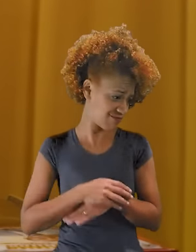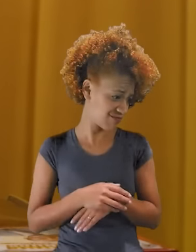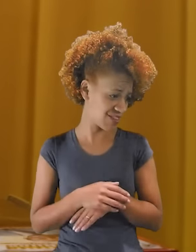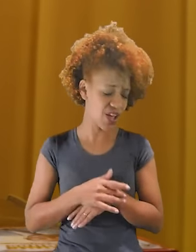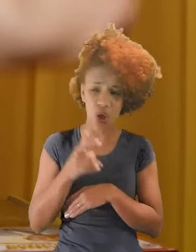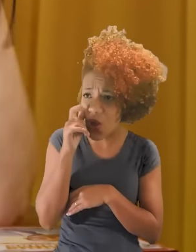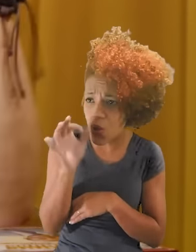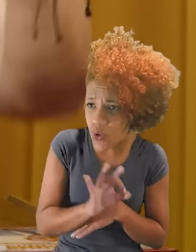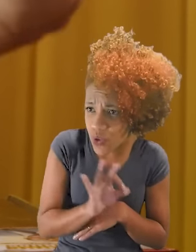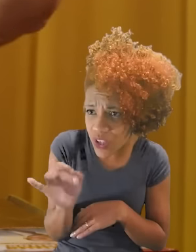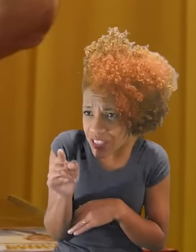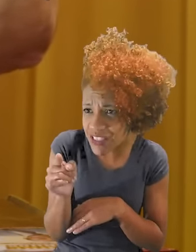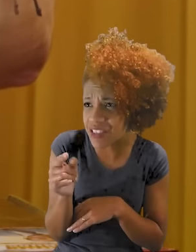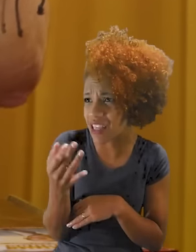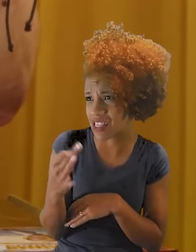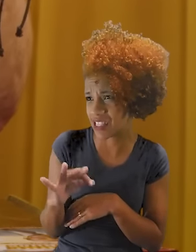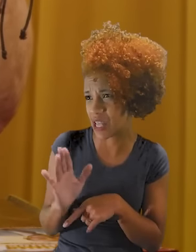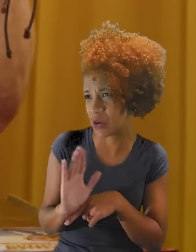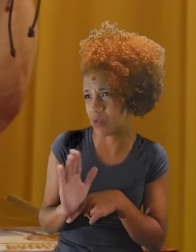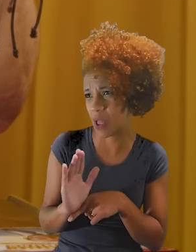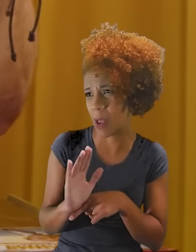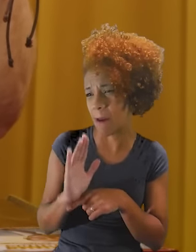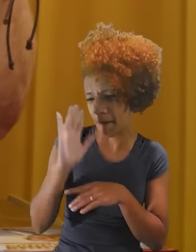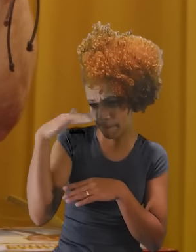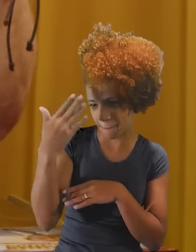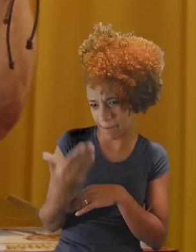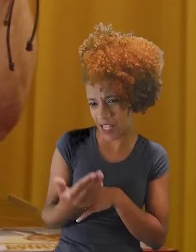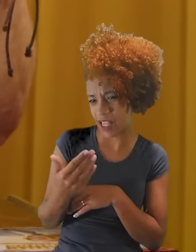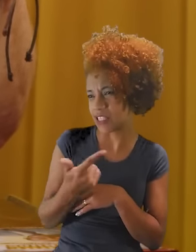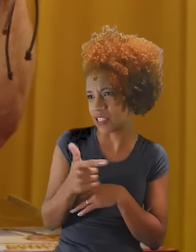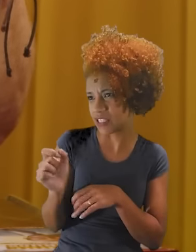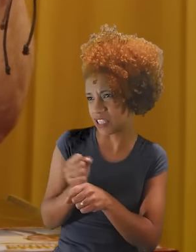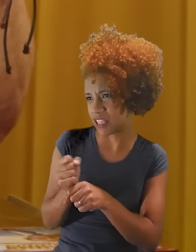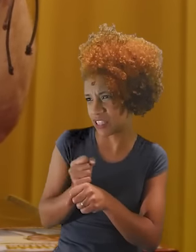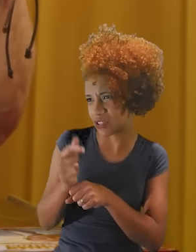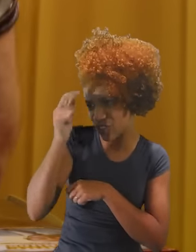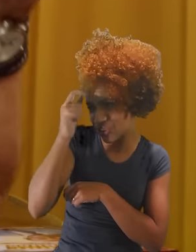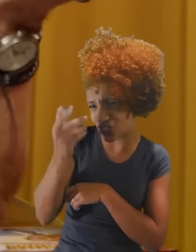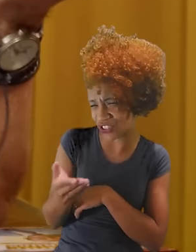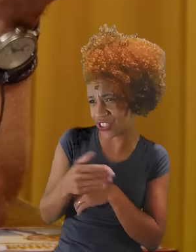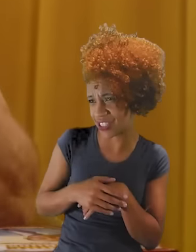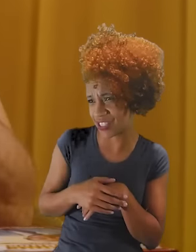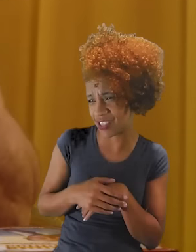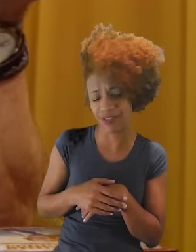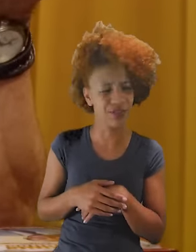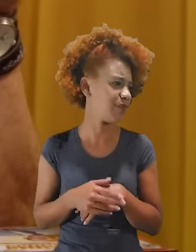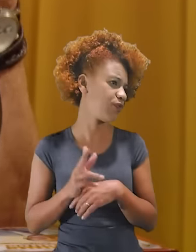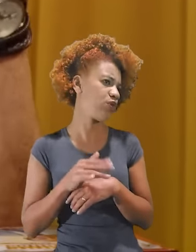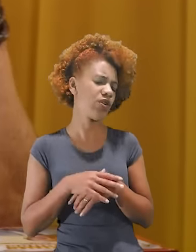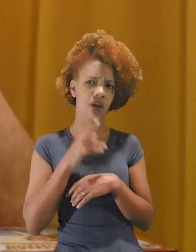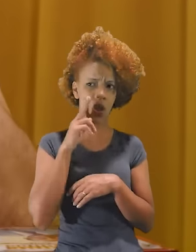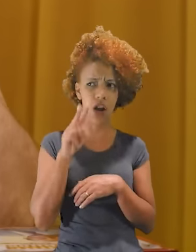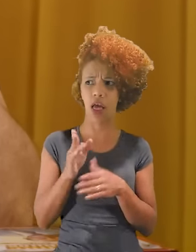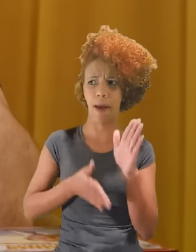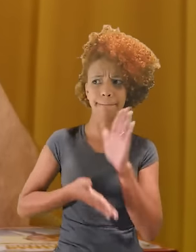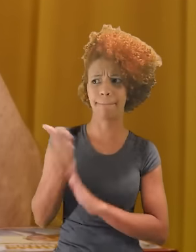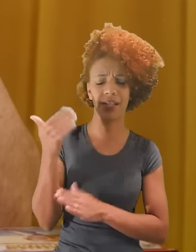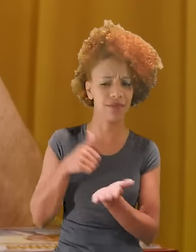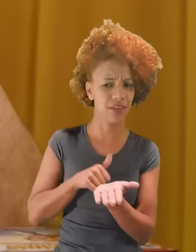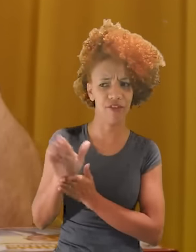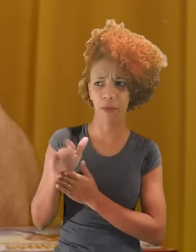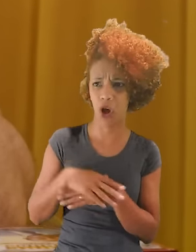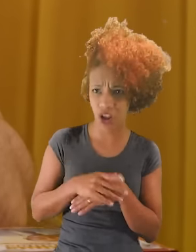cara não assistiu o filme e falou, vocês estão falando sério que esse filme vai ser o filme para homenagear 100 anos de Disney? Porra, ele jamais. Se ele estivesse vivo, ele já mandava embora a